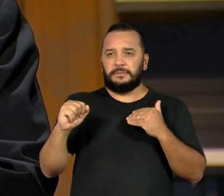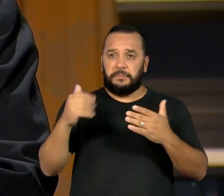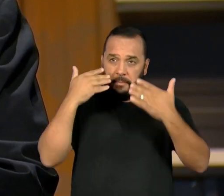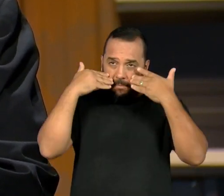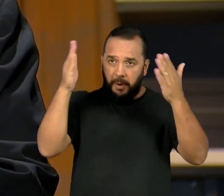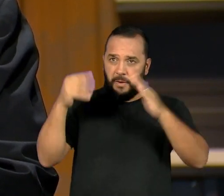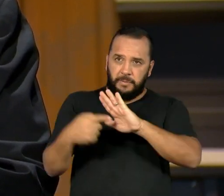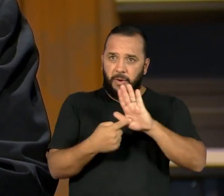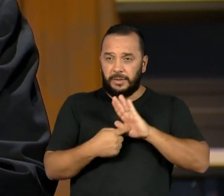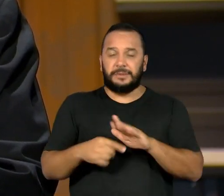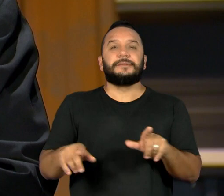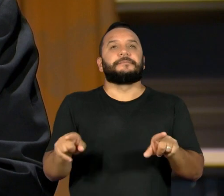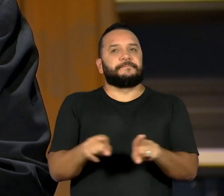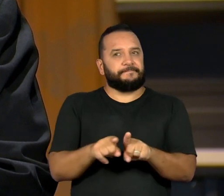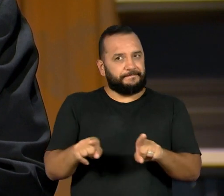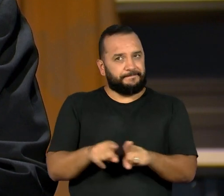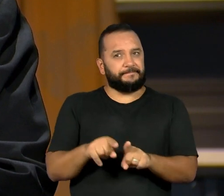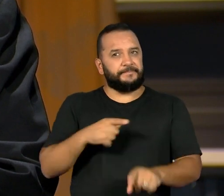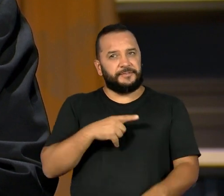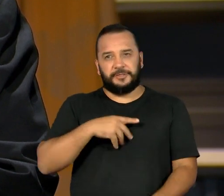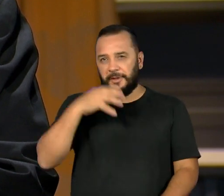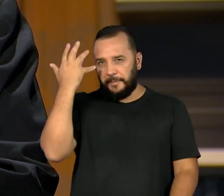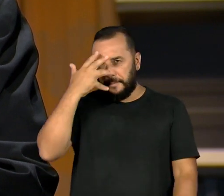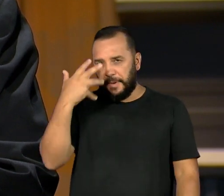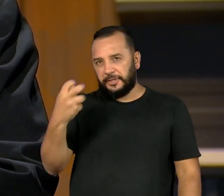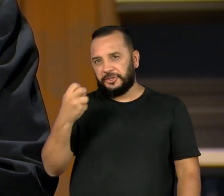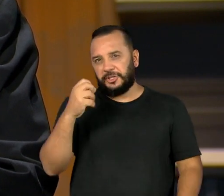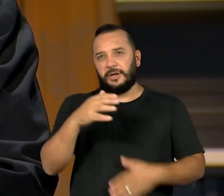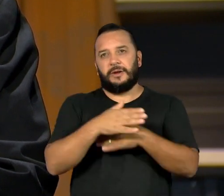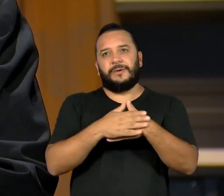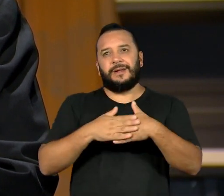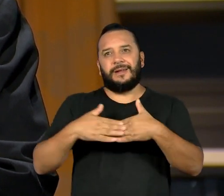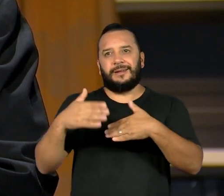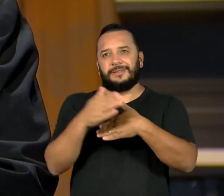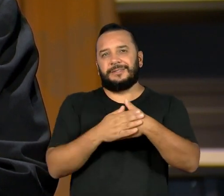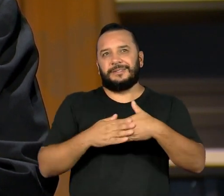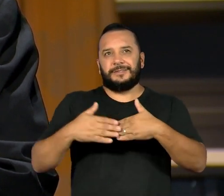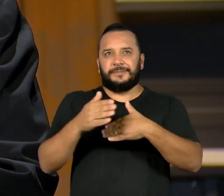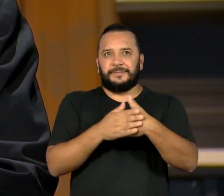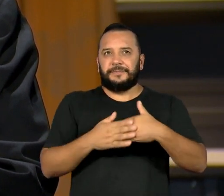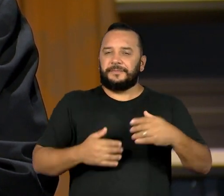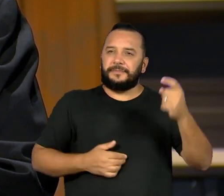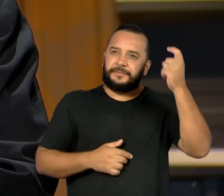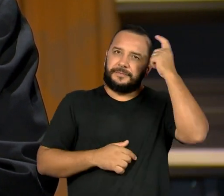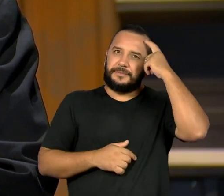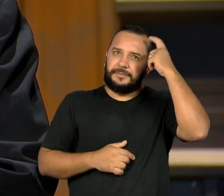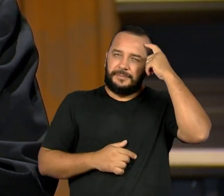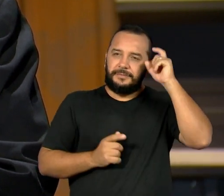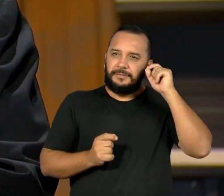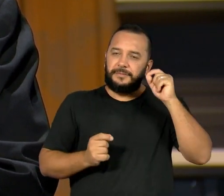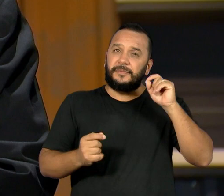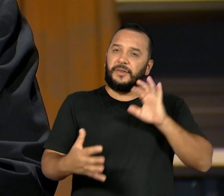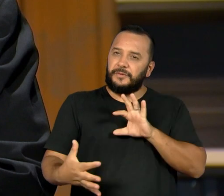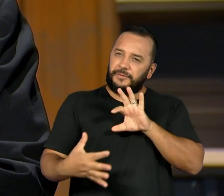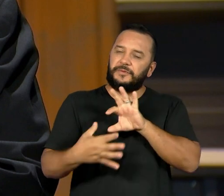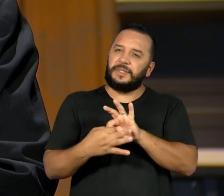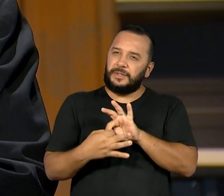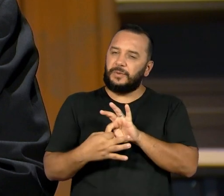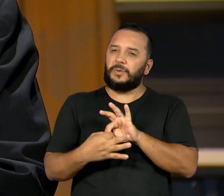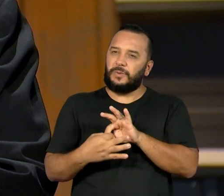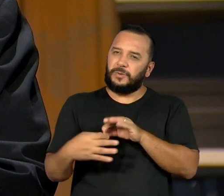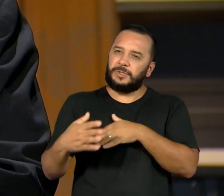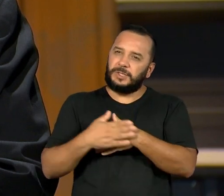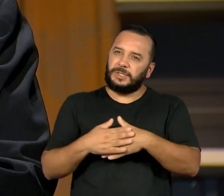explícita, e ao mesmo tempo ela tinha uma paixão, um carinho, né? Ela achava que o vínculo afetivo era tão